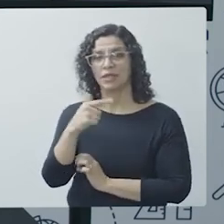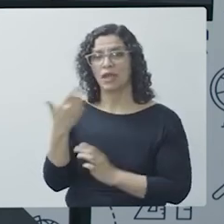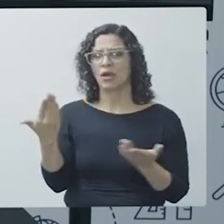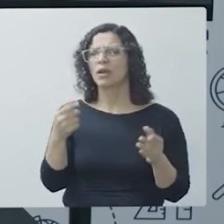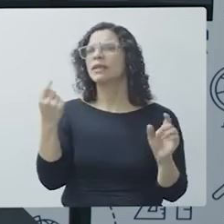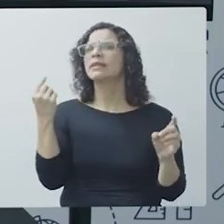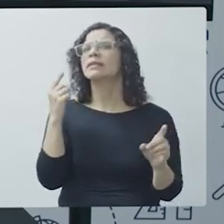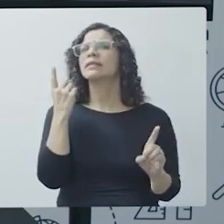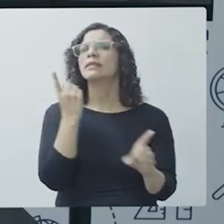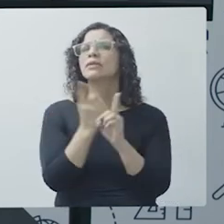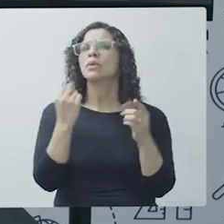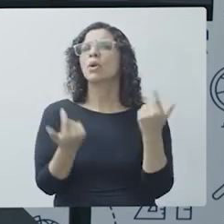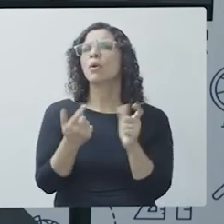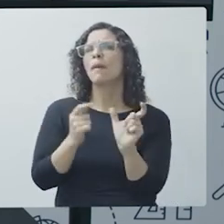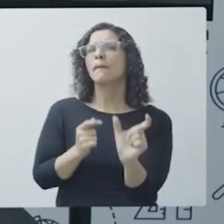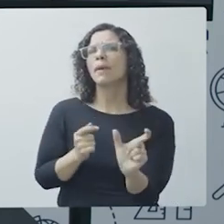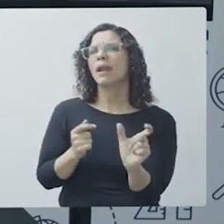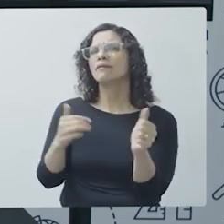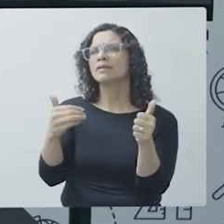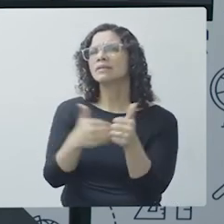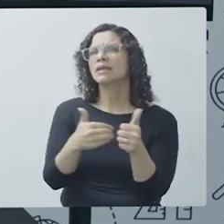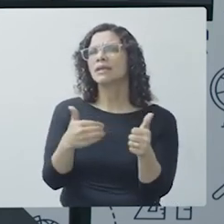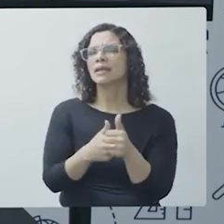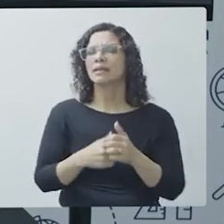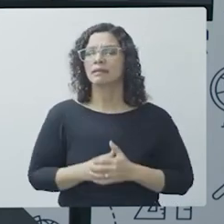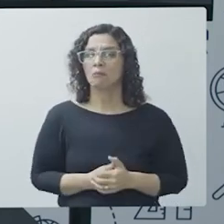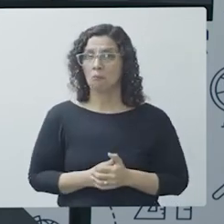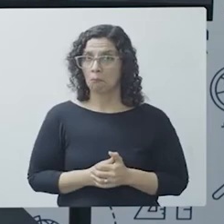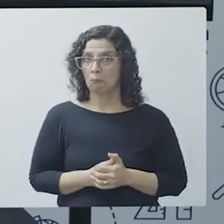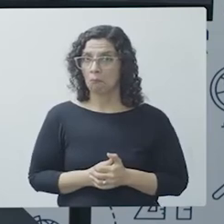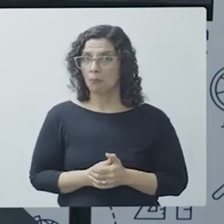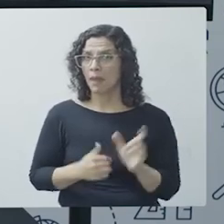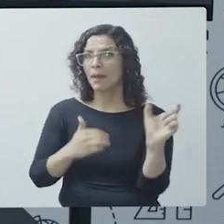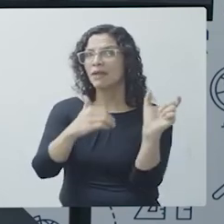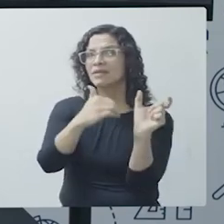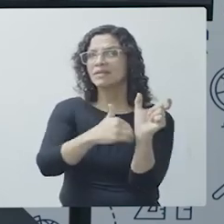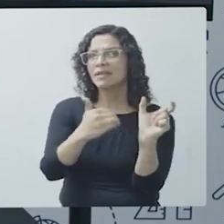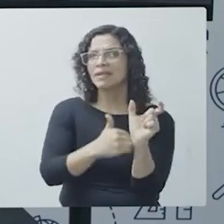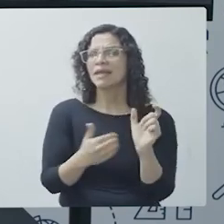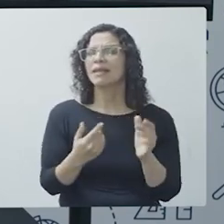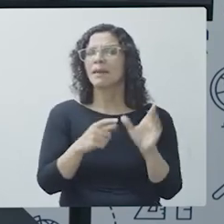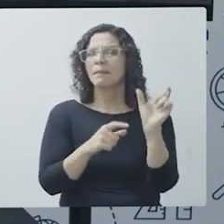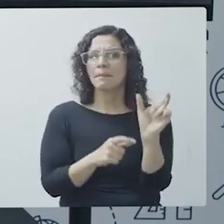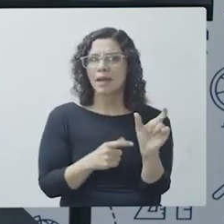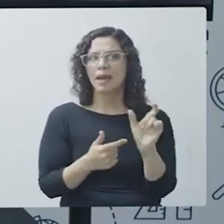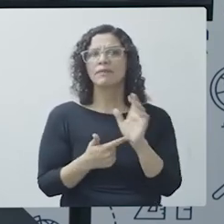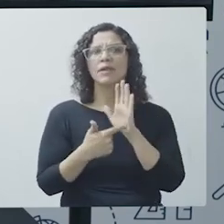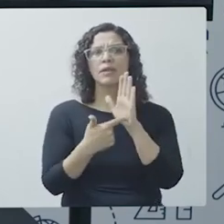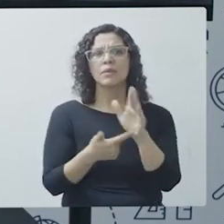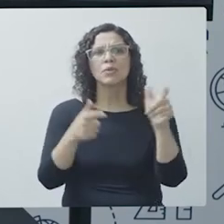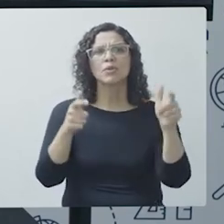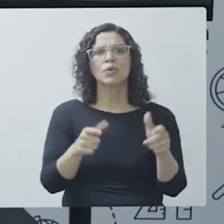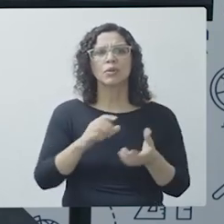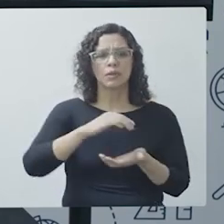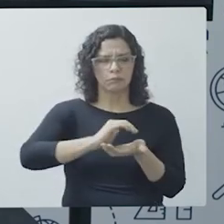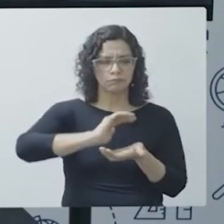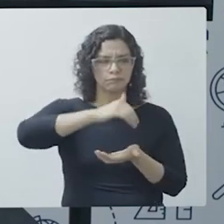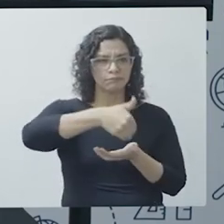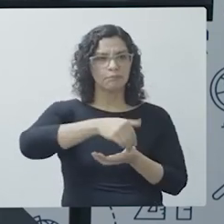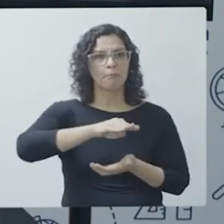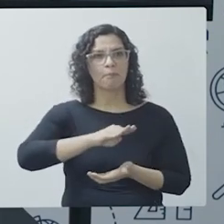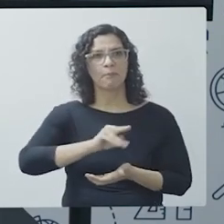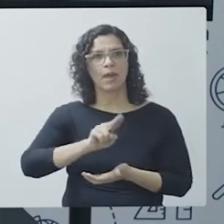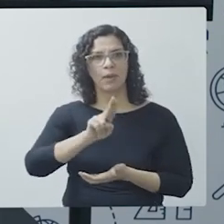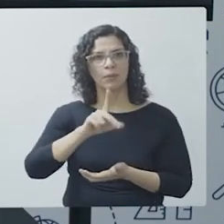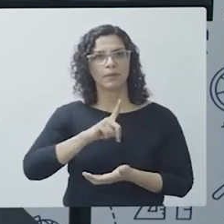é descubra a palavra secreta. Aquela palavra que está dentro